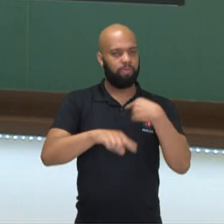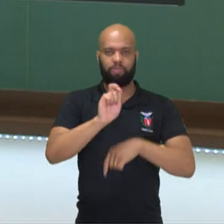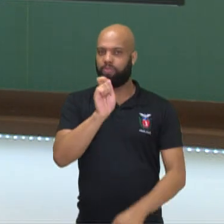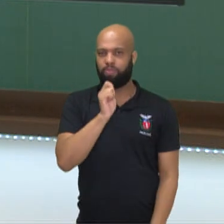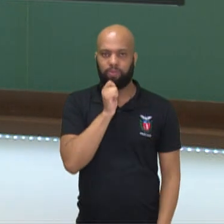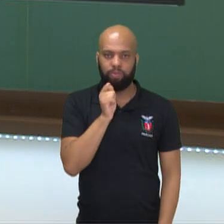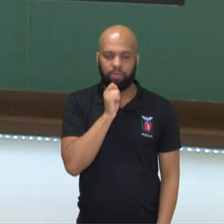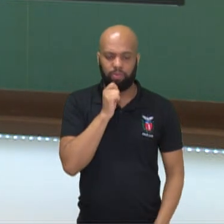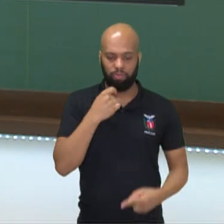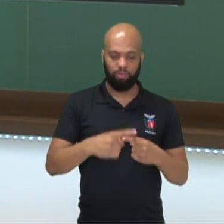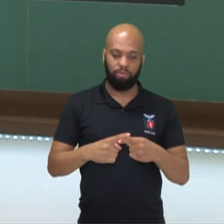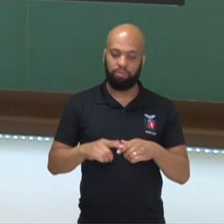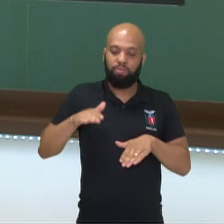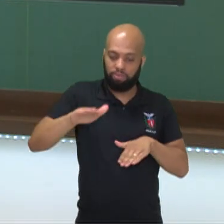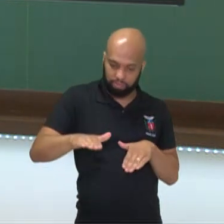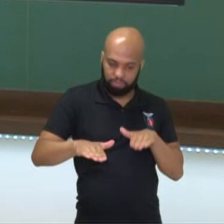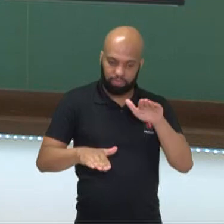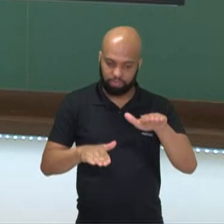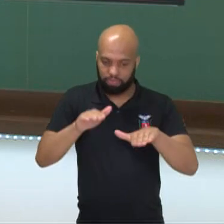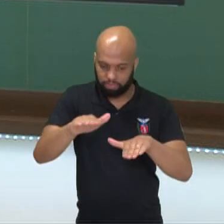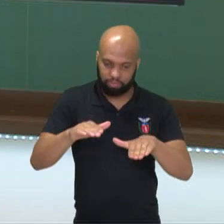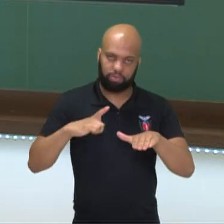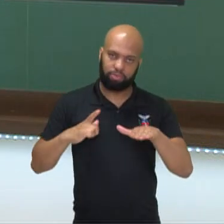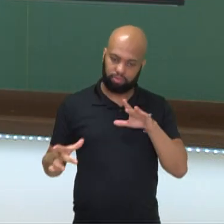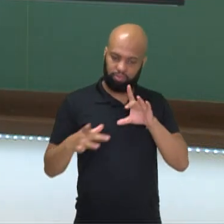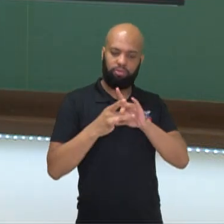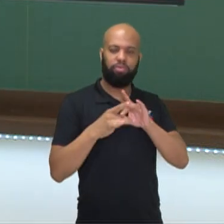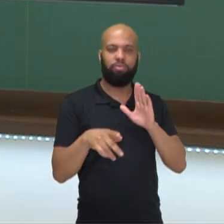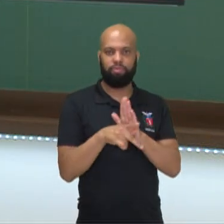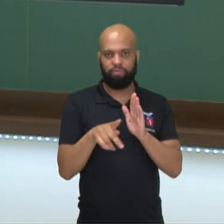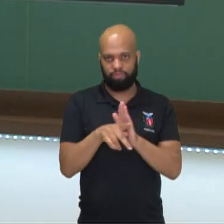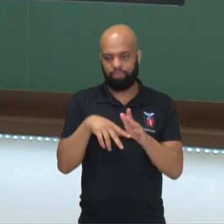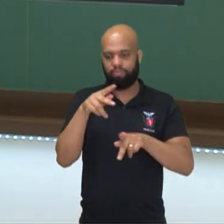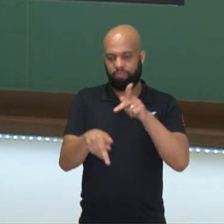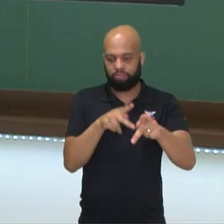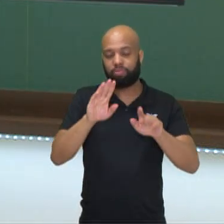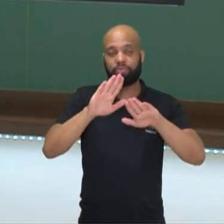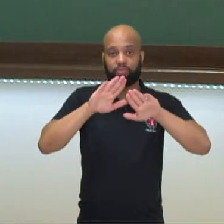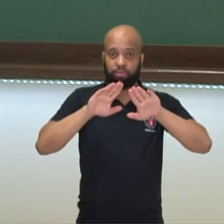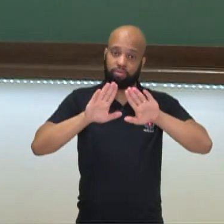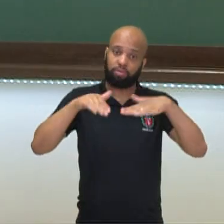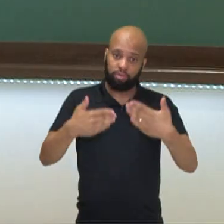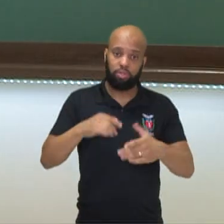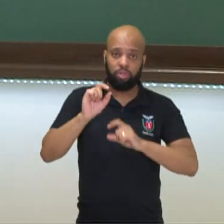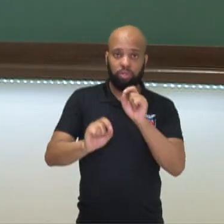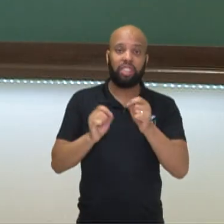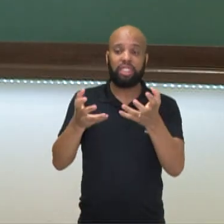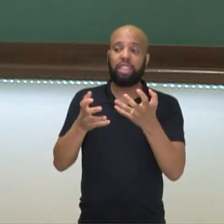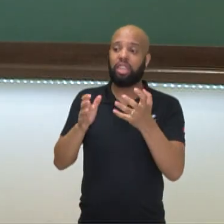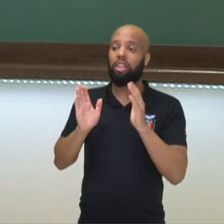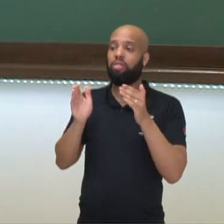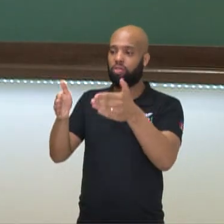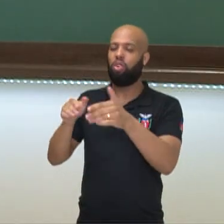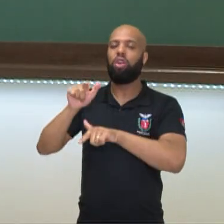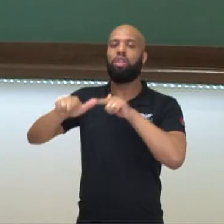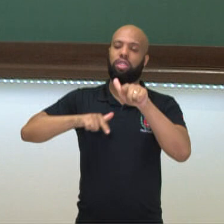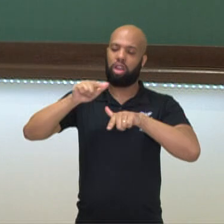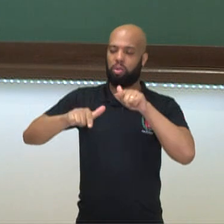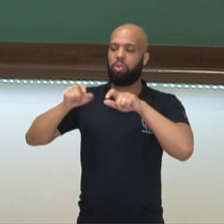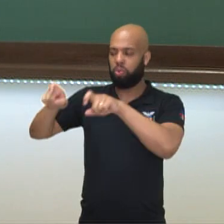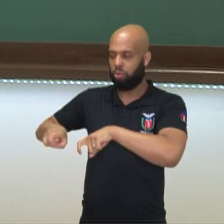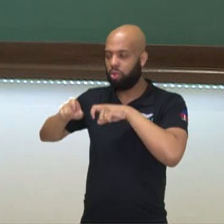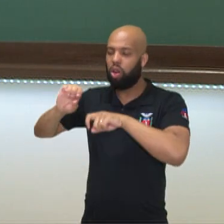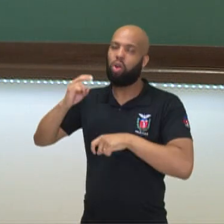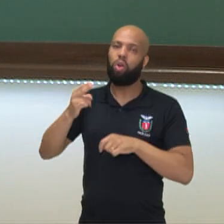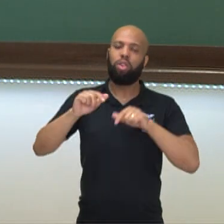sociedade caminhando para integrar a civilização. Então, o seu destino era se tornar um trabalhador rural ou um trabalhador